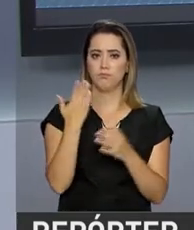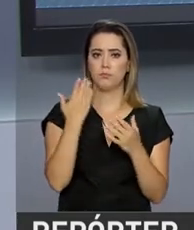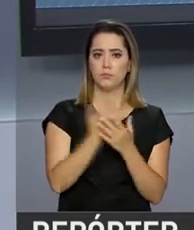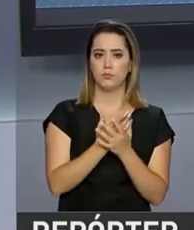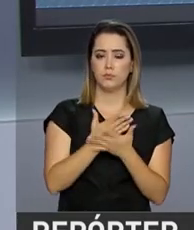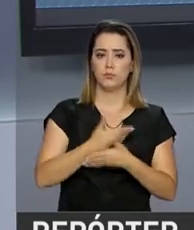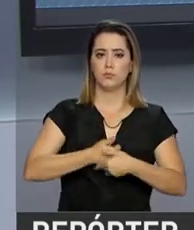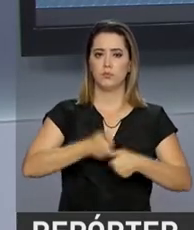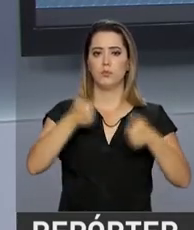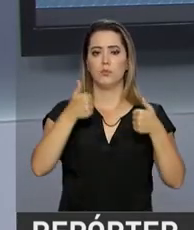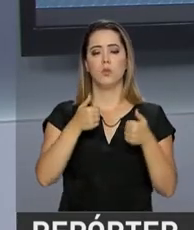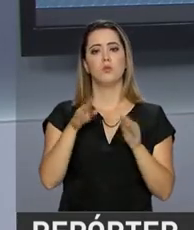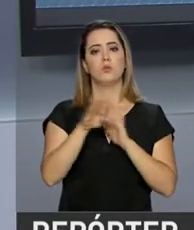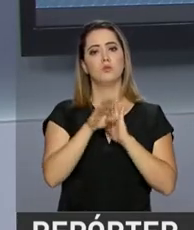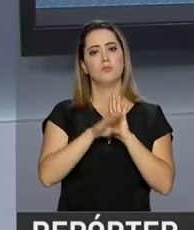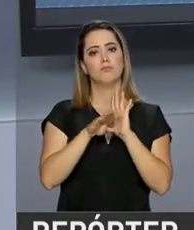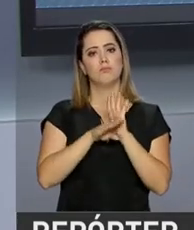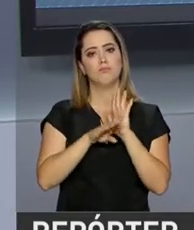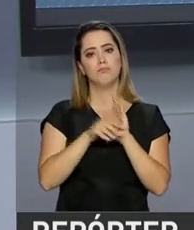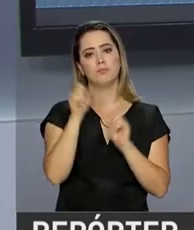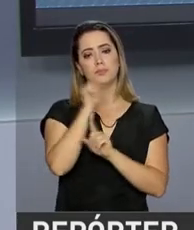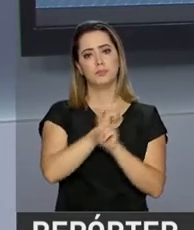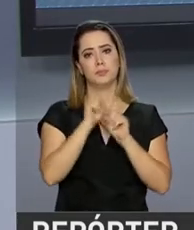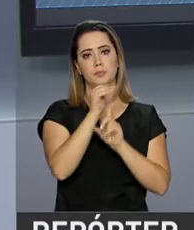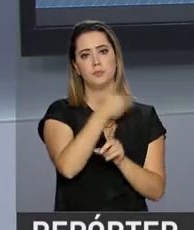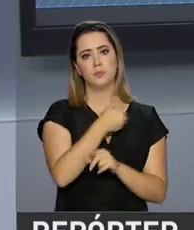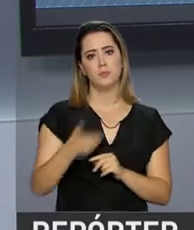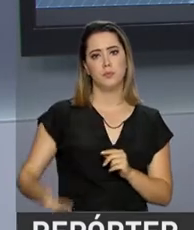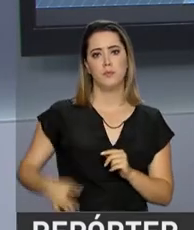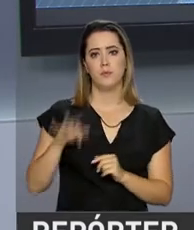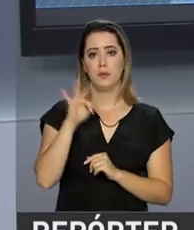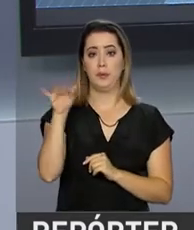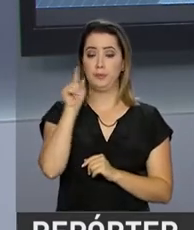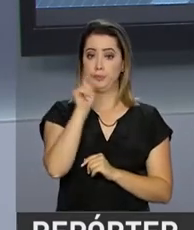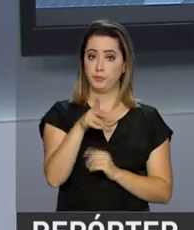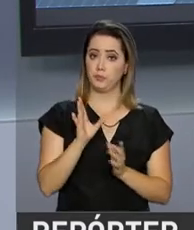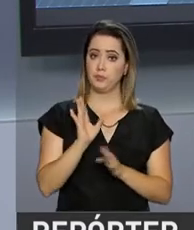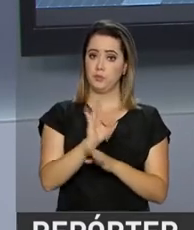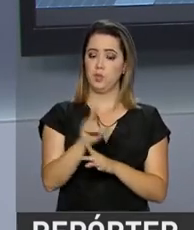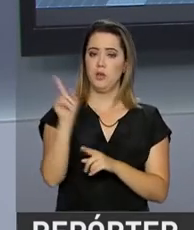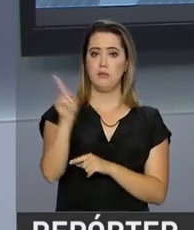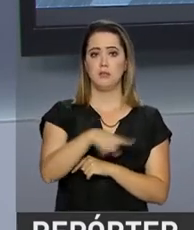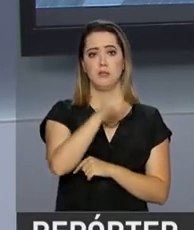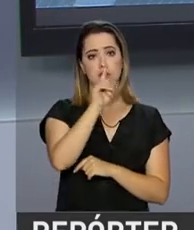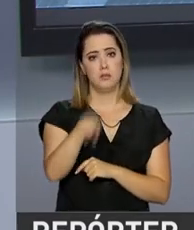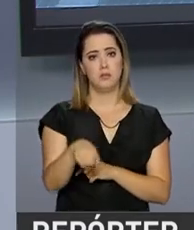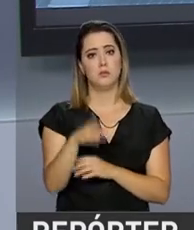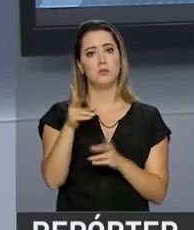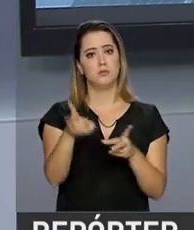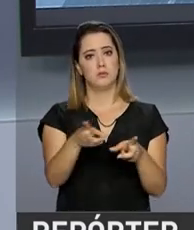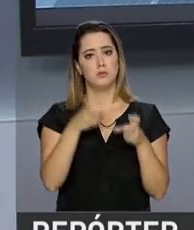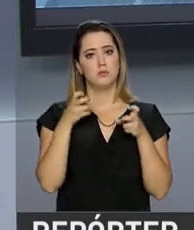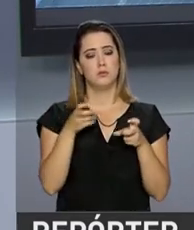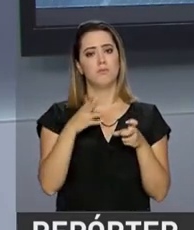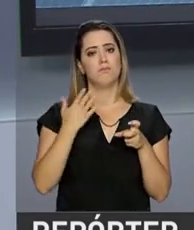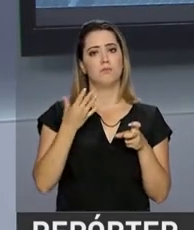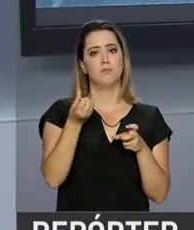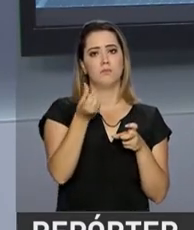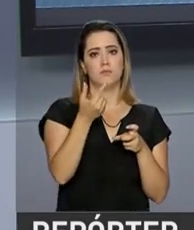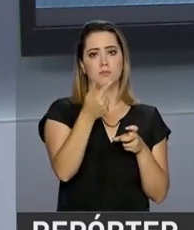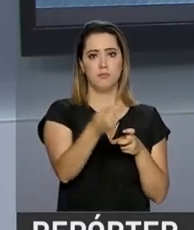de aperfeiçoamento dos programas sociais do governo federal esses benefícios serão cancelados e estimativa é